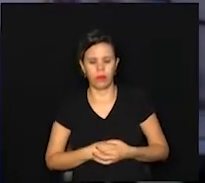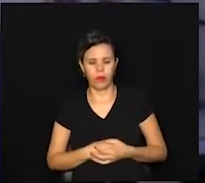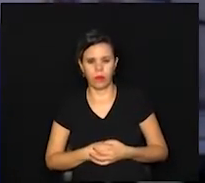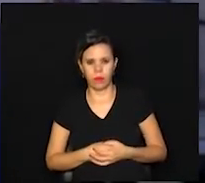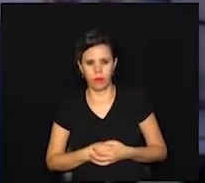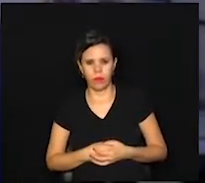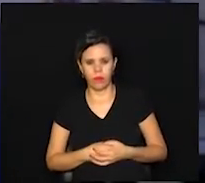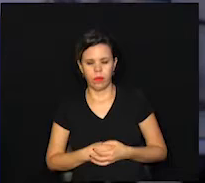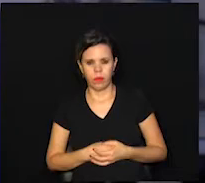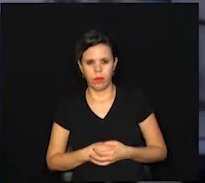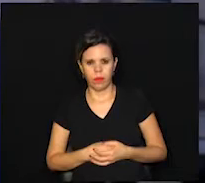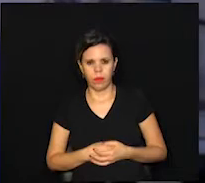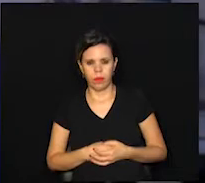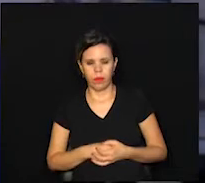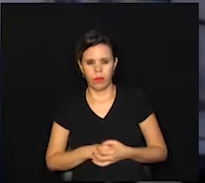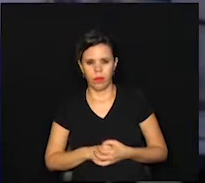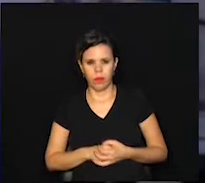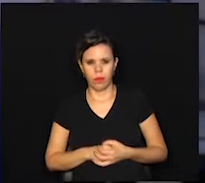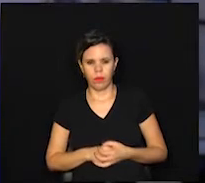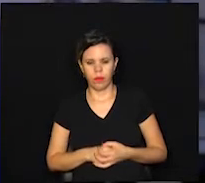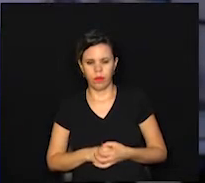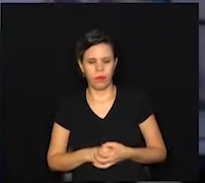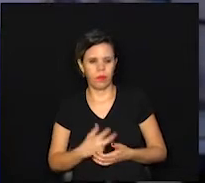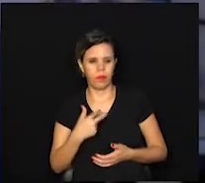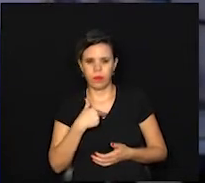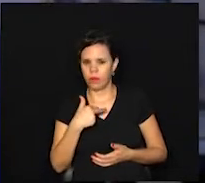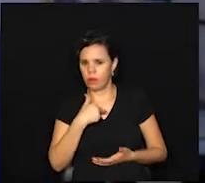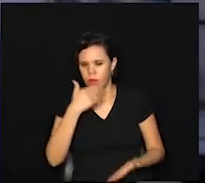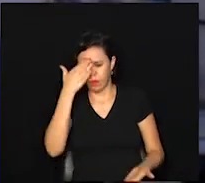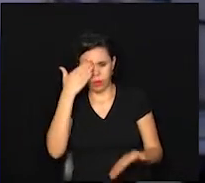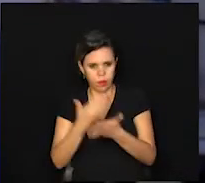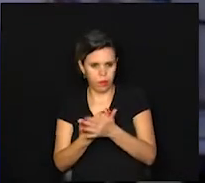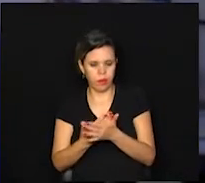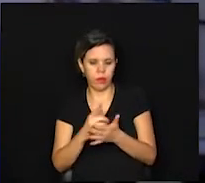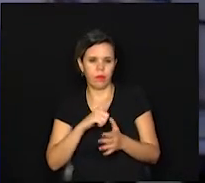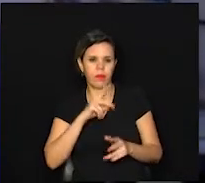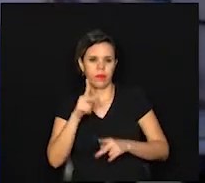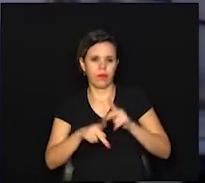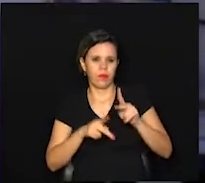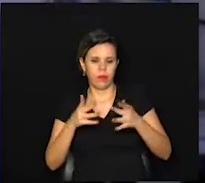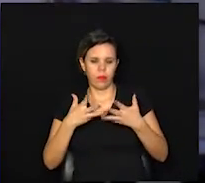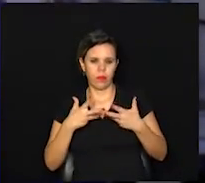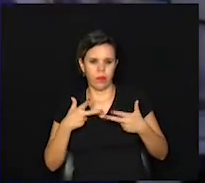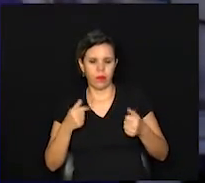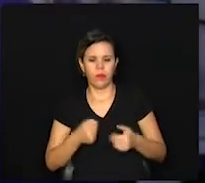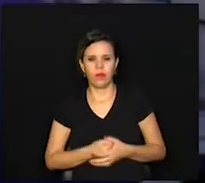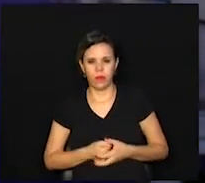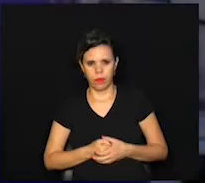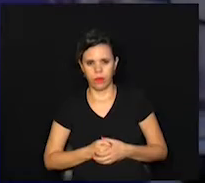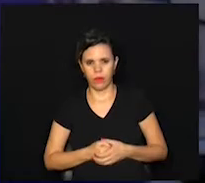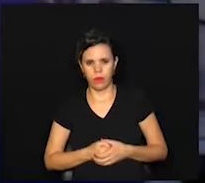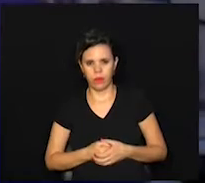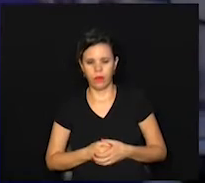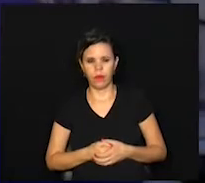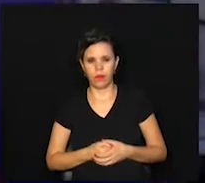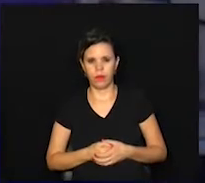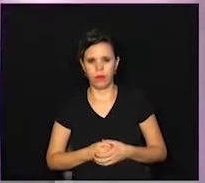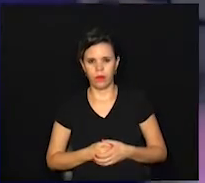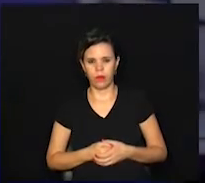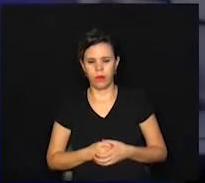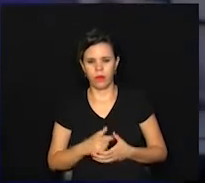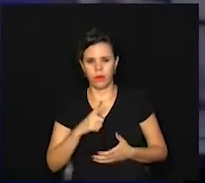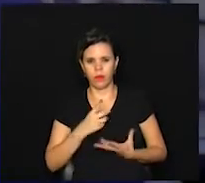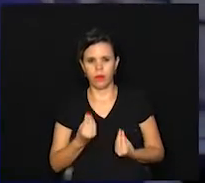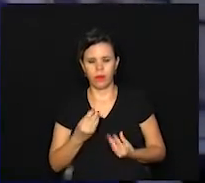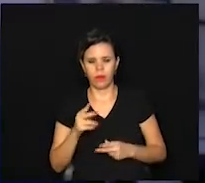é que é inacreditável. Nós temos um povo maravilhoso, mas nós temos muito mais do